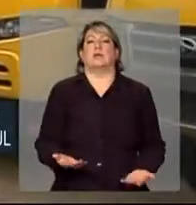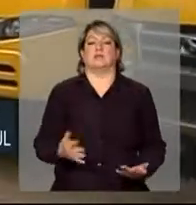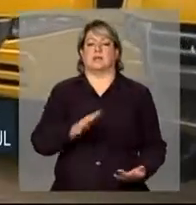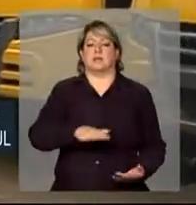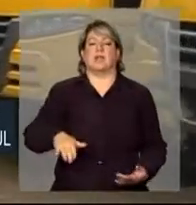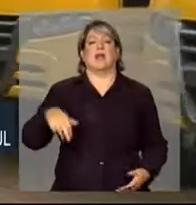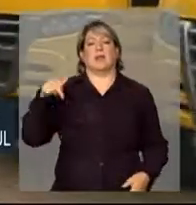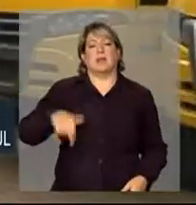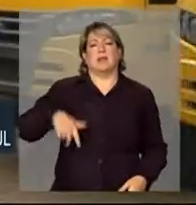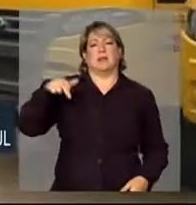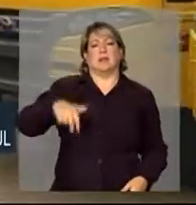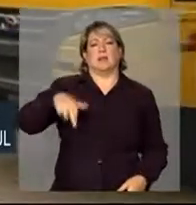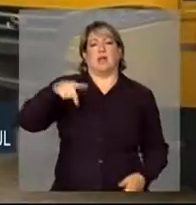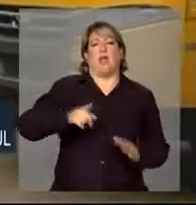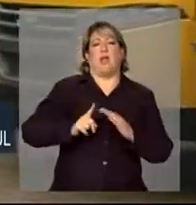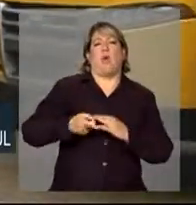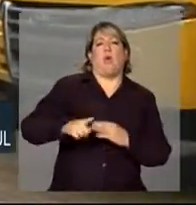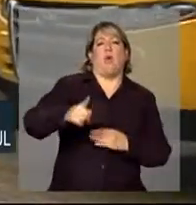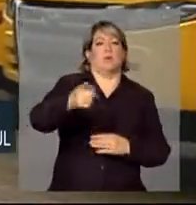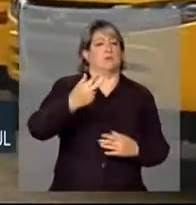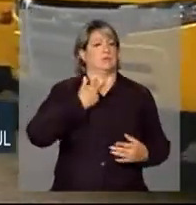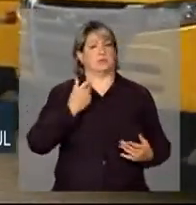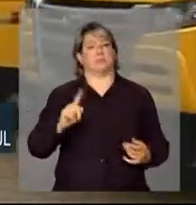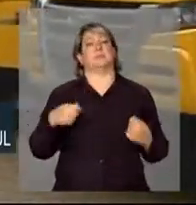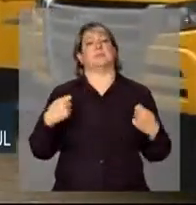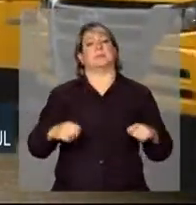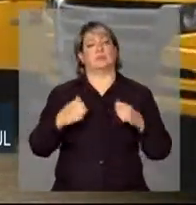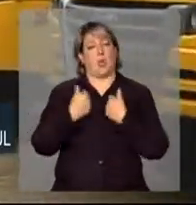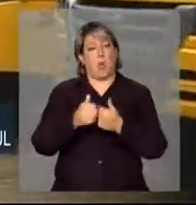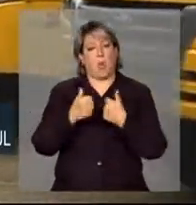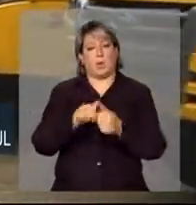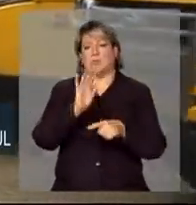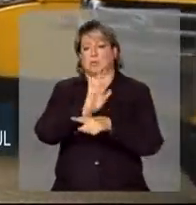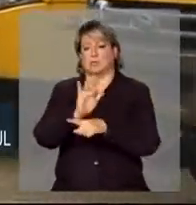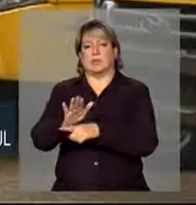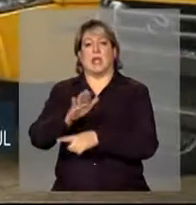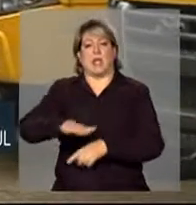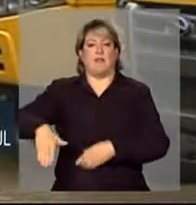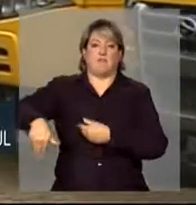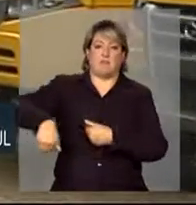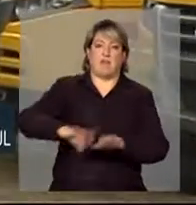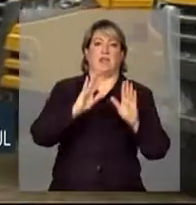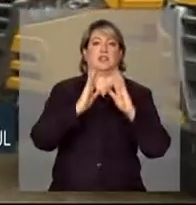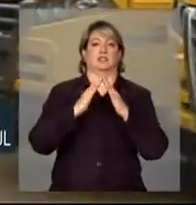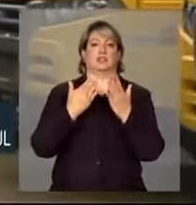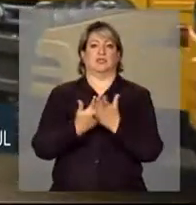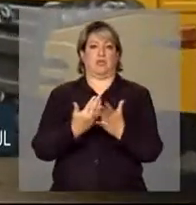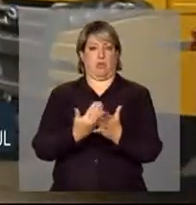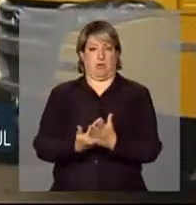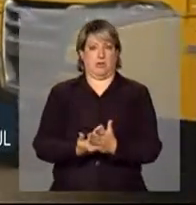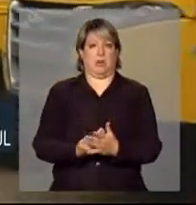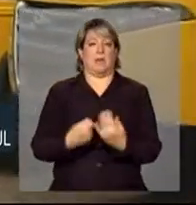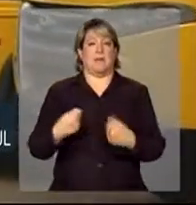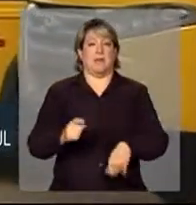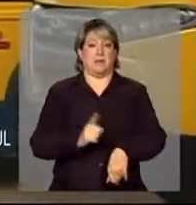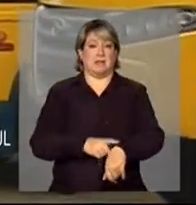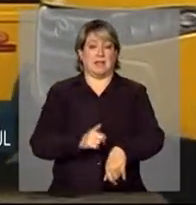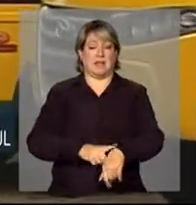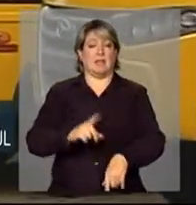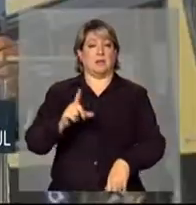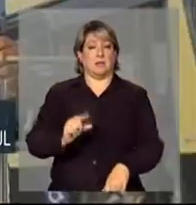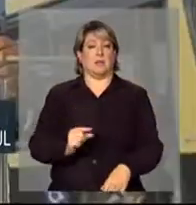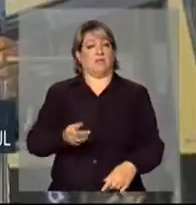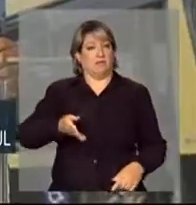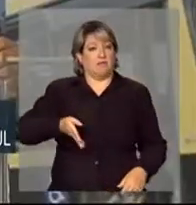andar muitas vezes 3, 4 horas, 2 horas no nosso país para chegar até a escola. Ela precisa reduzir o tempo de viagem e